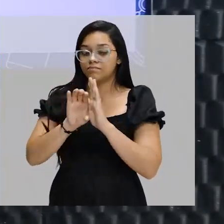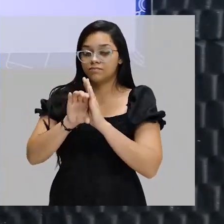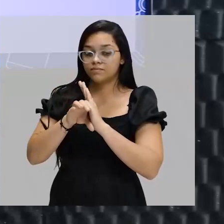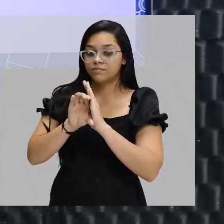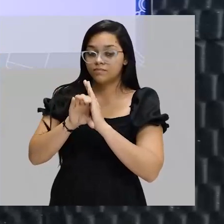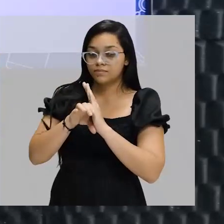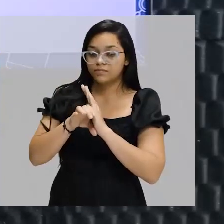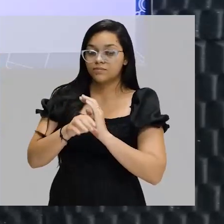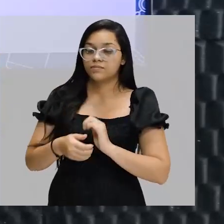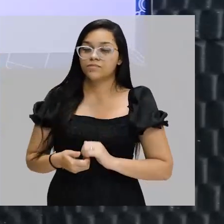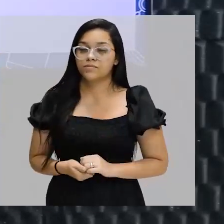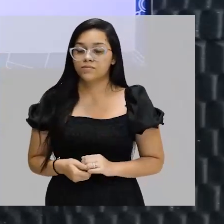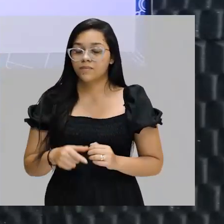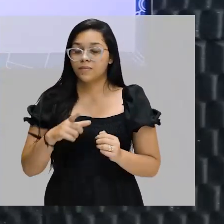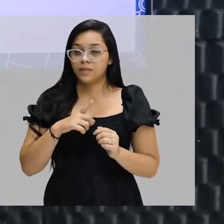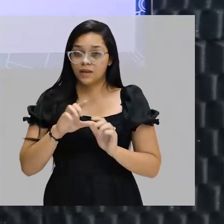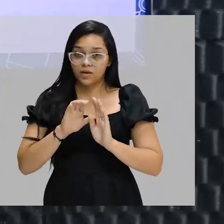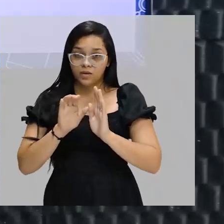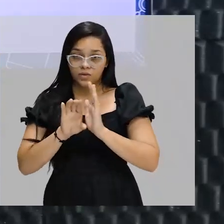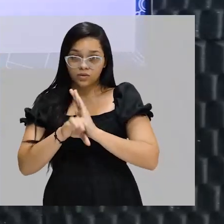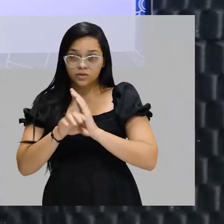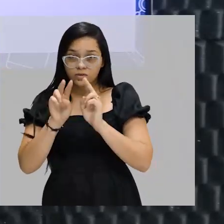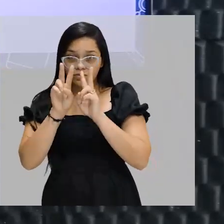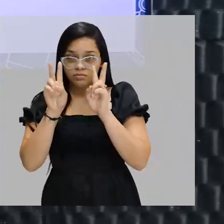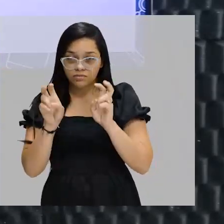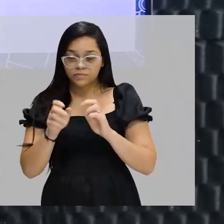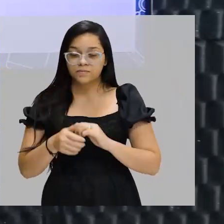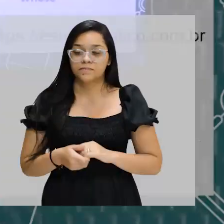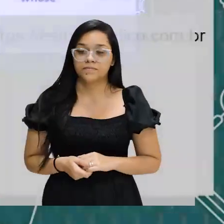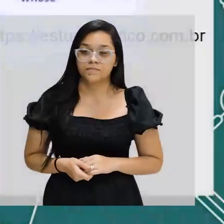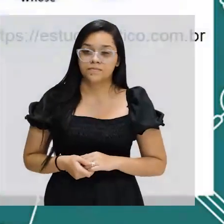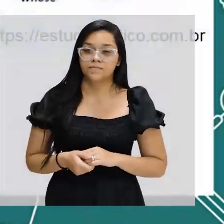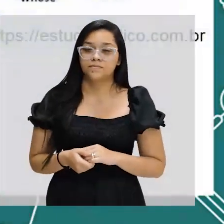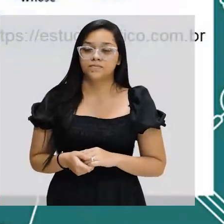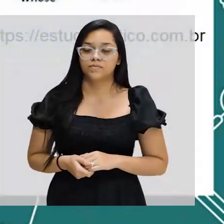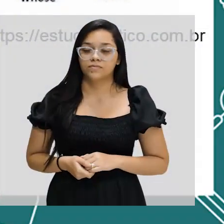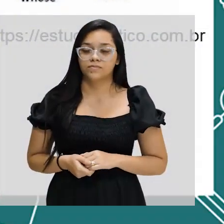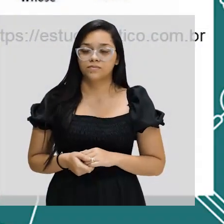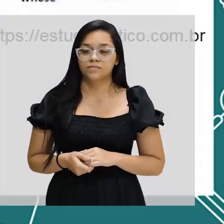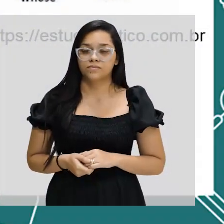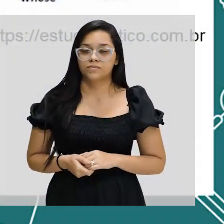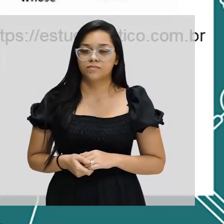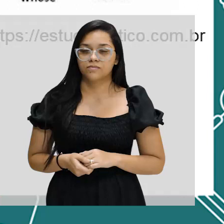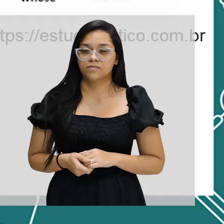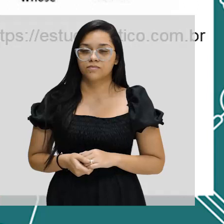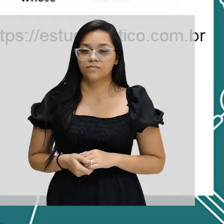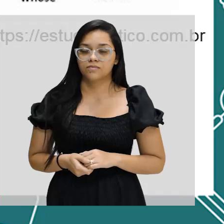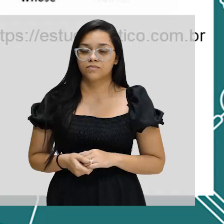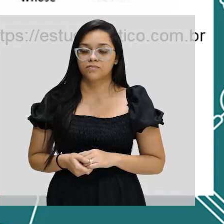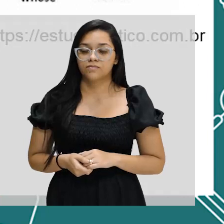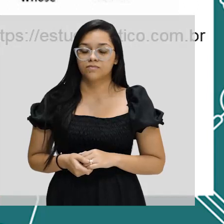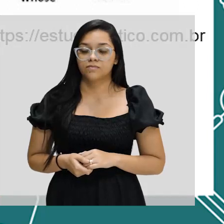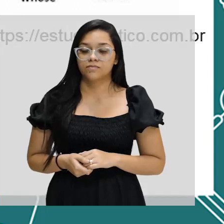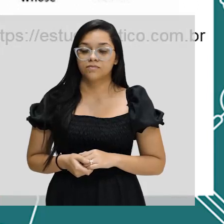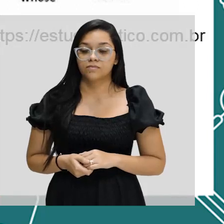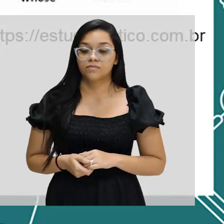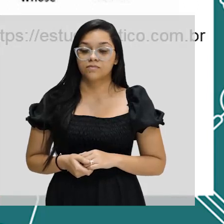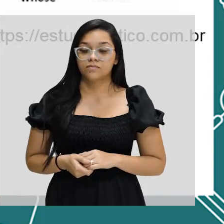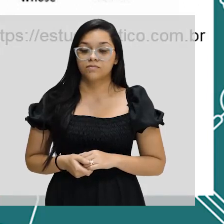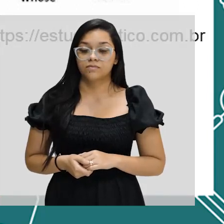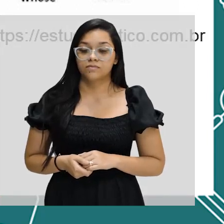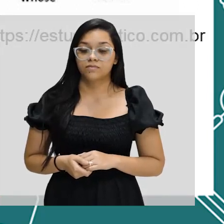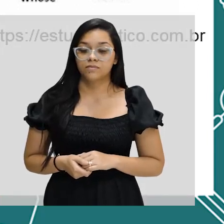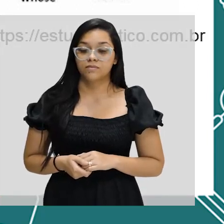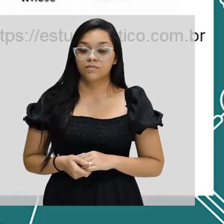tá? Eu trago para vocês um pouquinho de conceito sobre esse conteúdo. Relative pronouns take the place of nouns